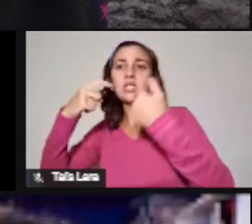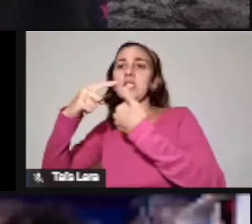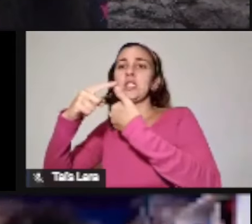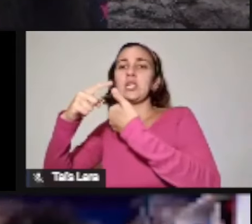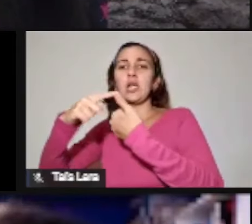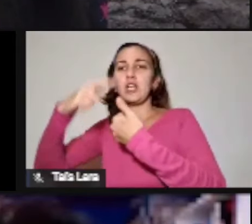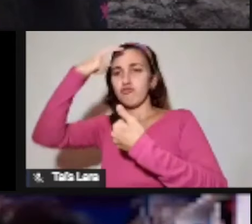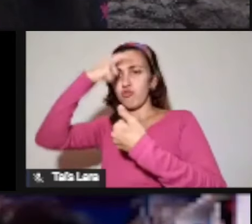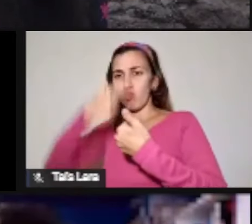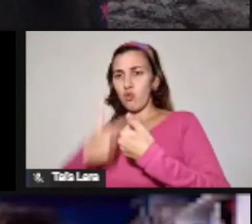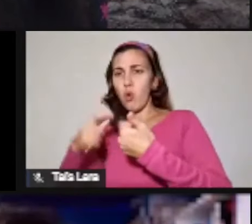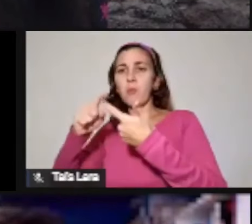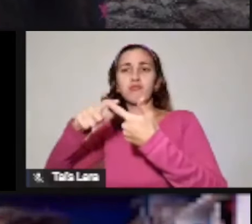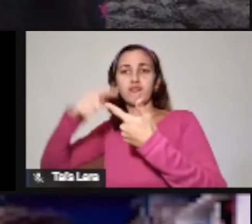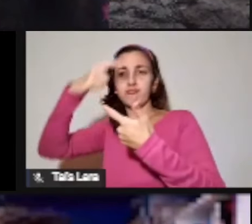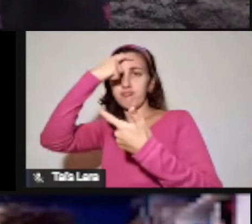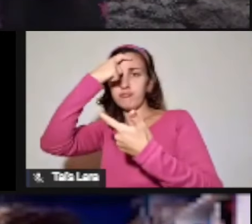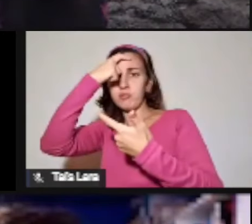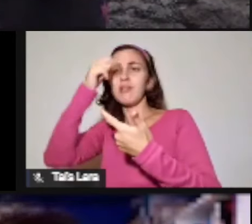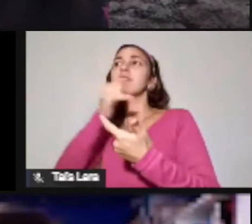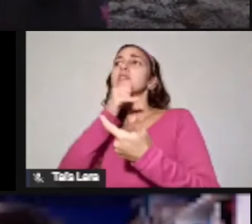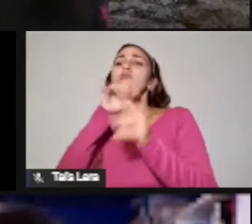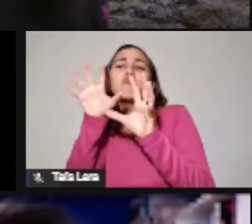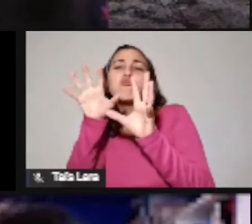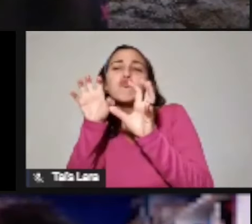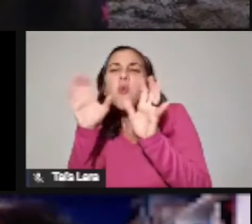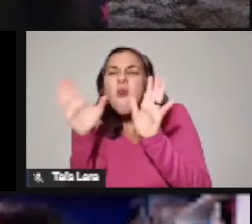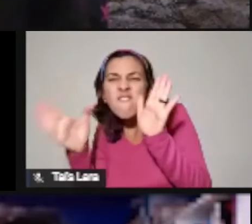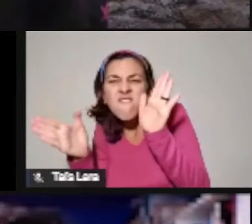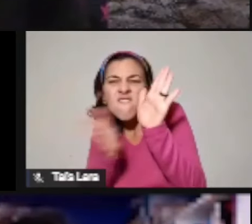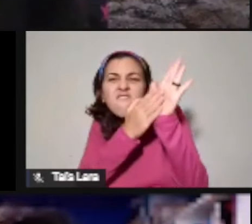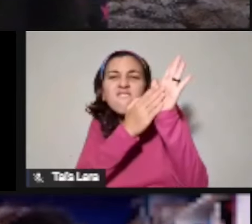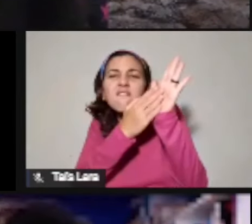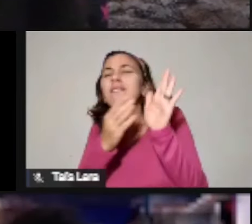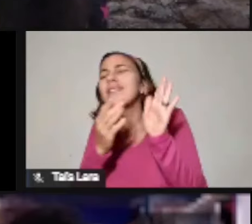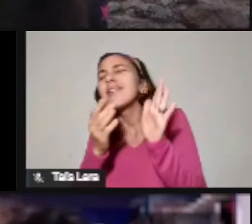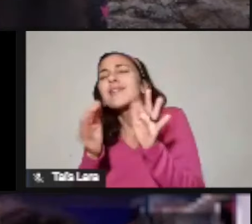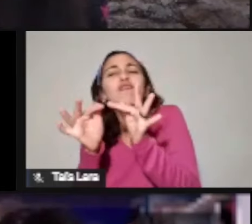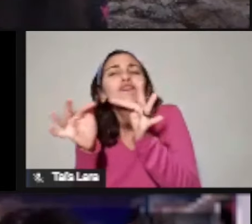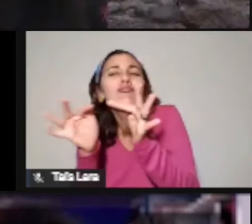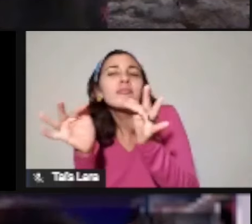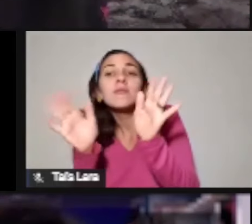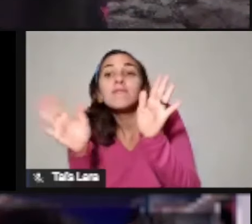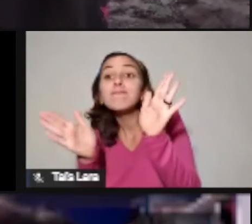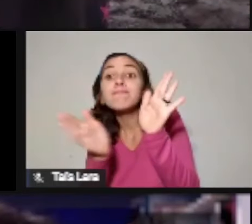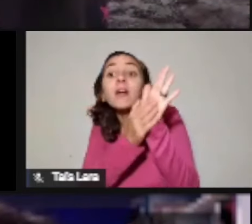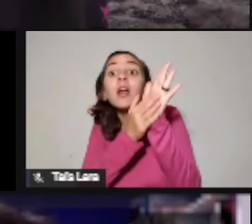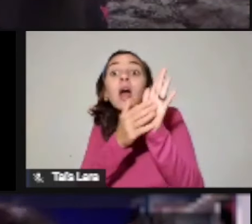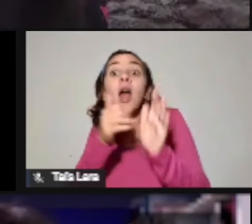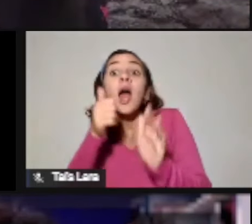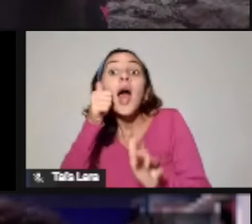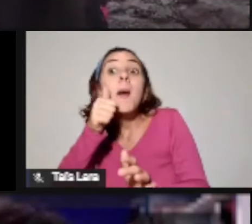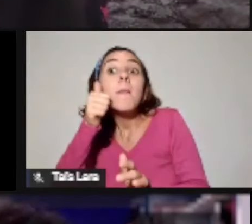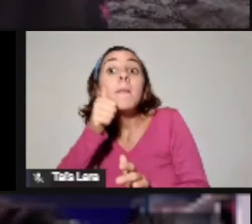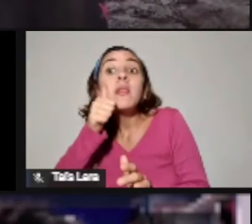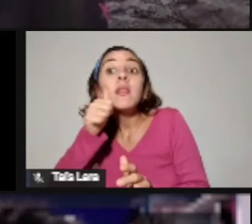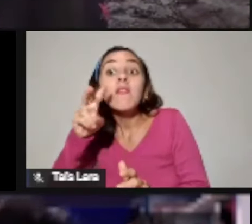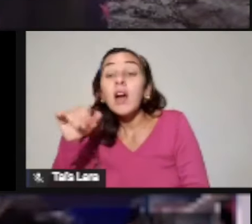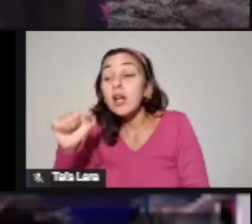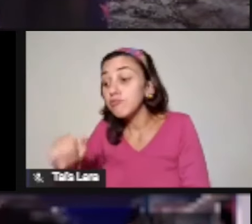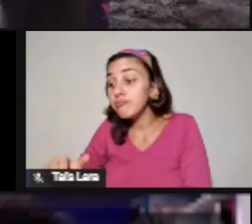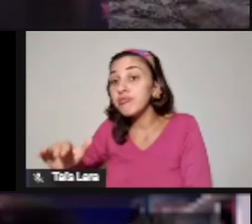mas que levou um tapa na bunda, um tapinha do pai, Se for uma menina, vai crescer, vai se tornar uma mulher, ela,